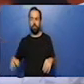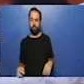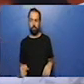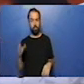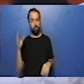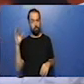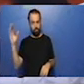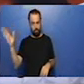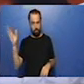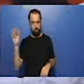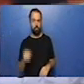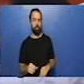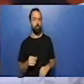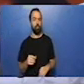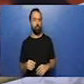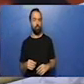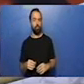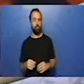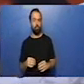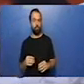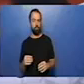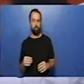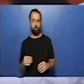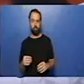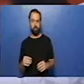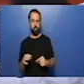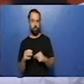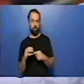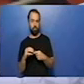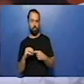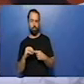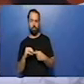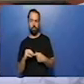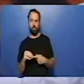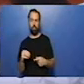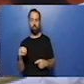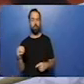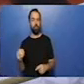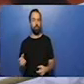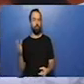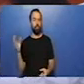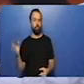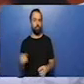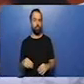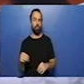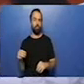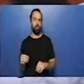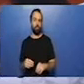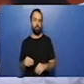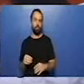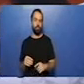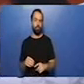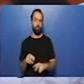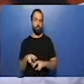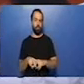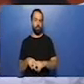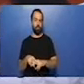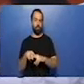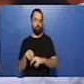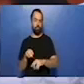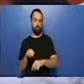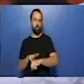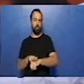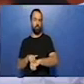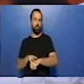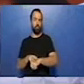Esse protozoário é o agente causador da doença de Chagas, o Trypanosoma cruzi. E essas bolinhas avermelhadas,